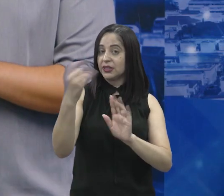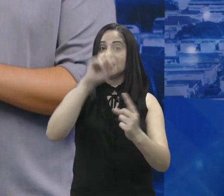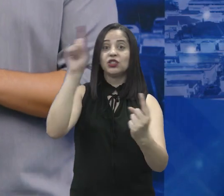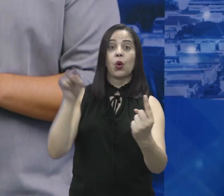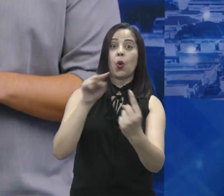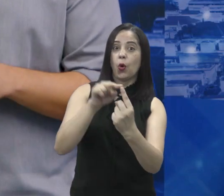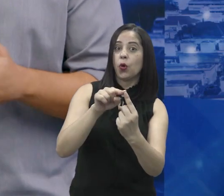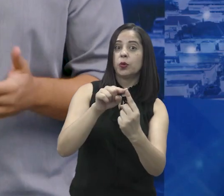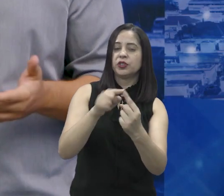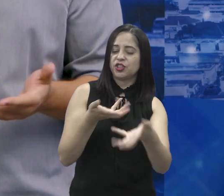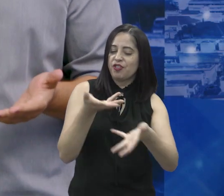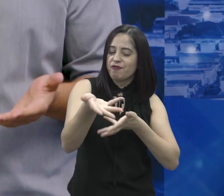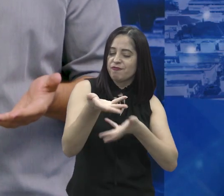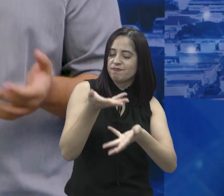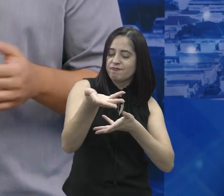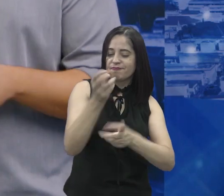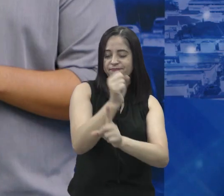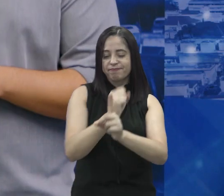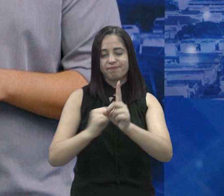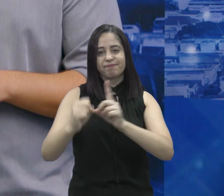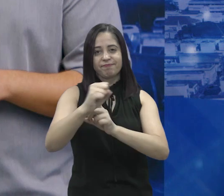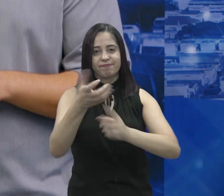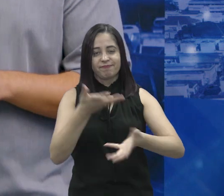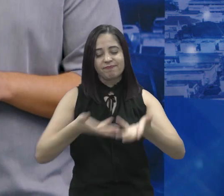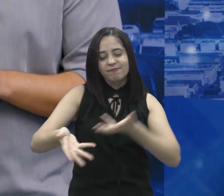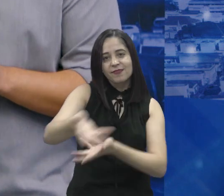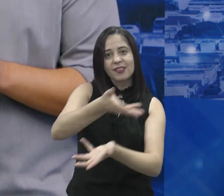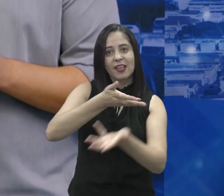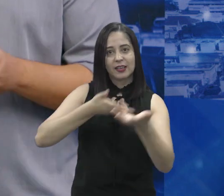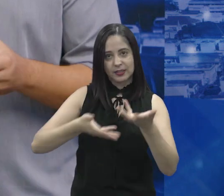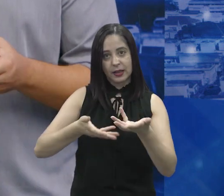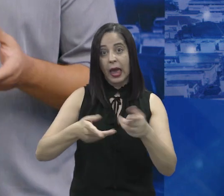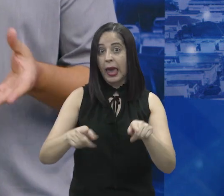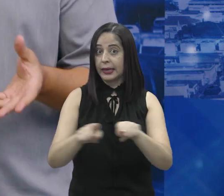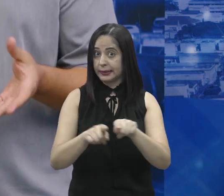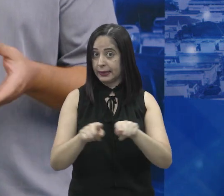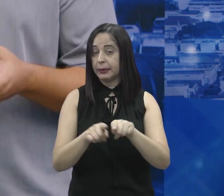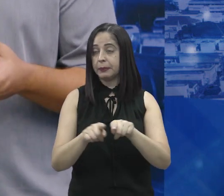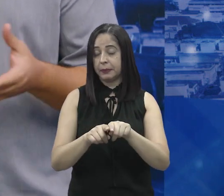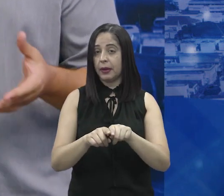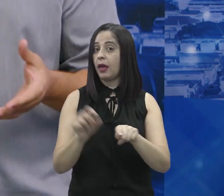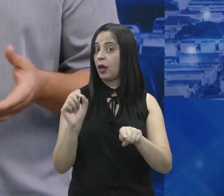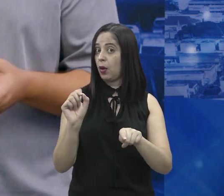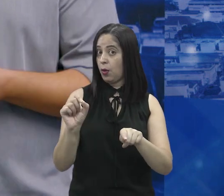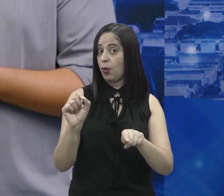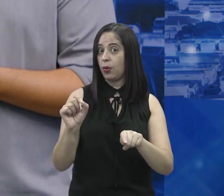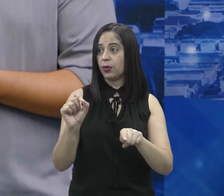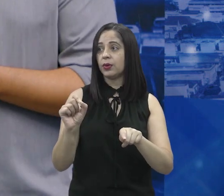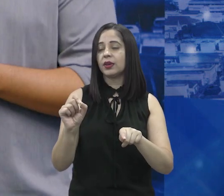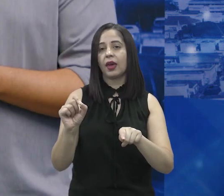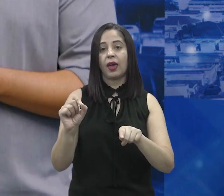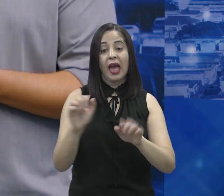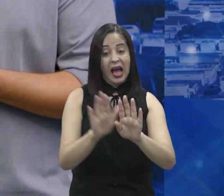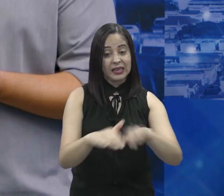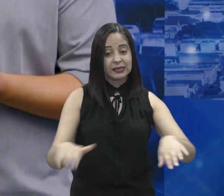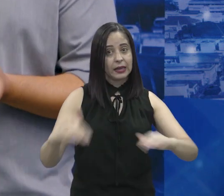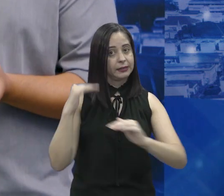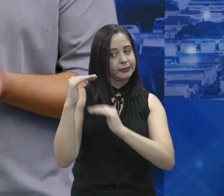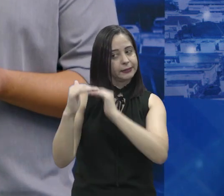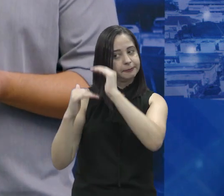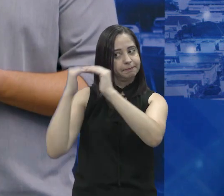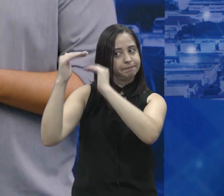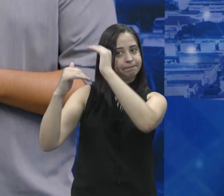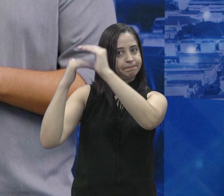garantir interação e socialização entre as crianças, não é? Além, é claro, como foi citado na matéria, o desenvolvimento